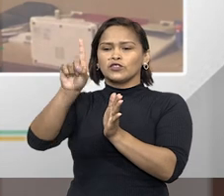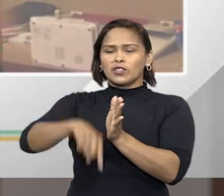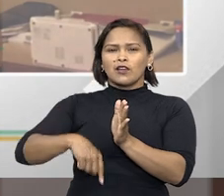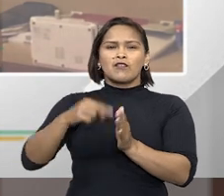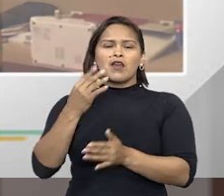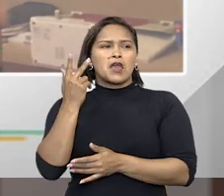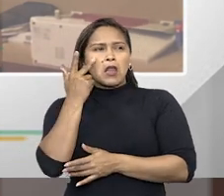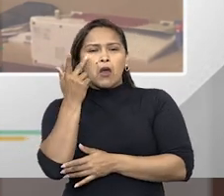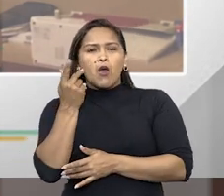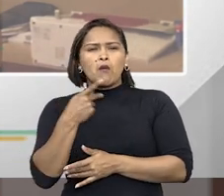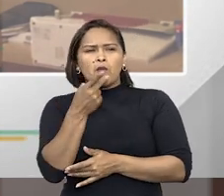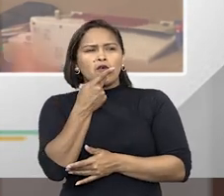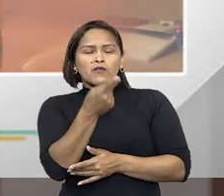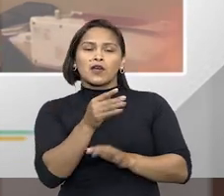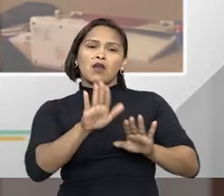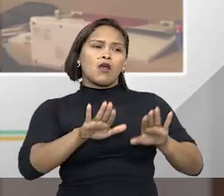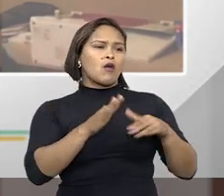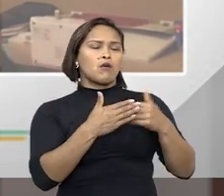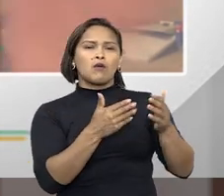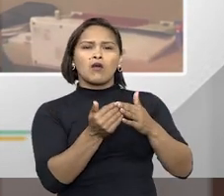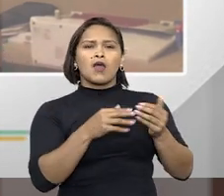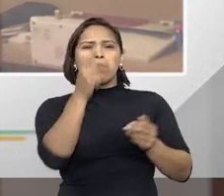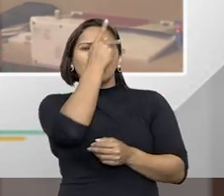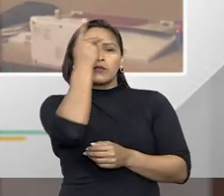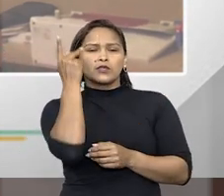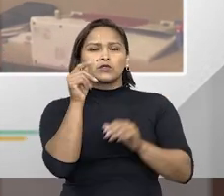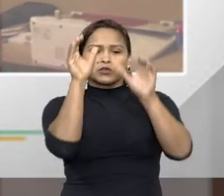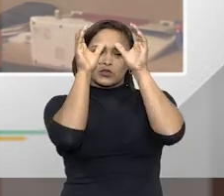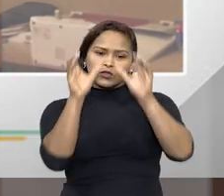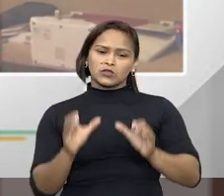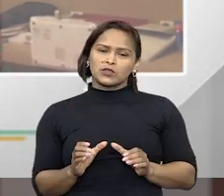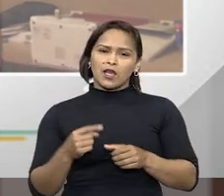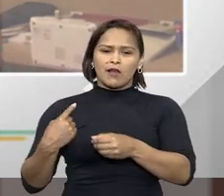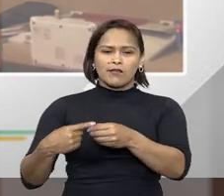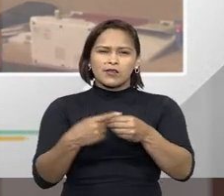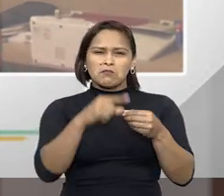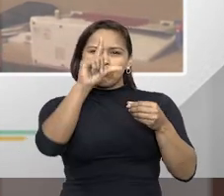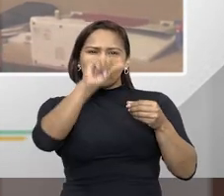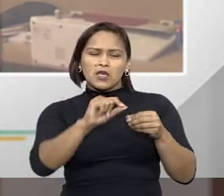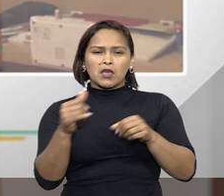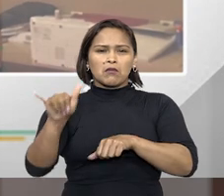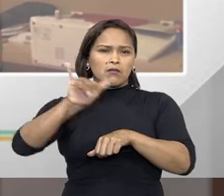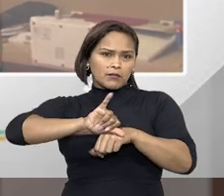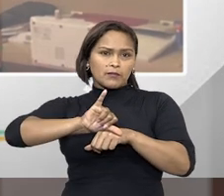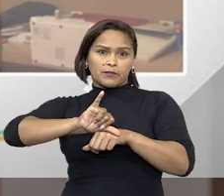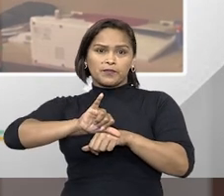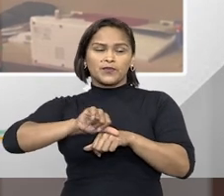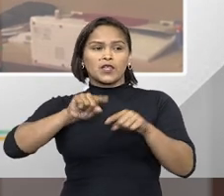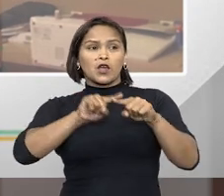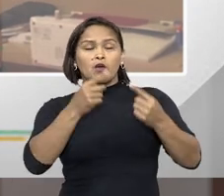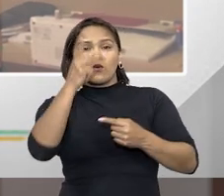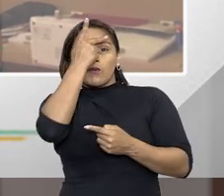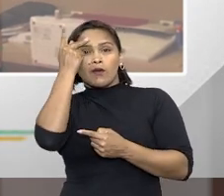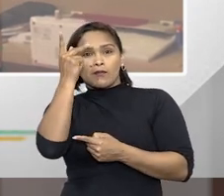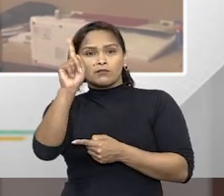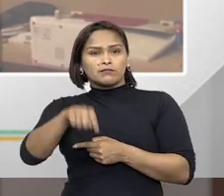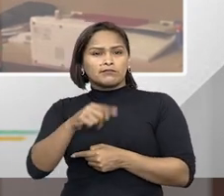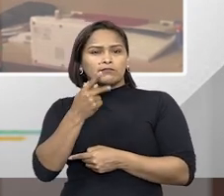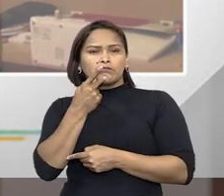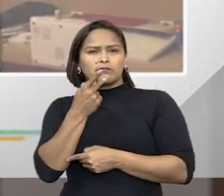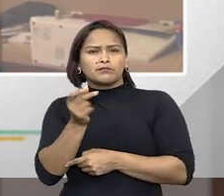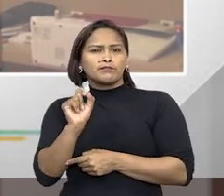comum se ouvir dizer de qualquer brasileiro, em qualquer cidade do interior ou das capitais, quando a pessoa